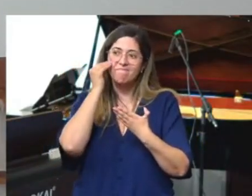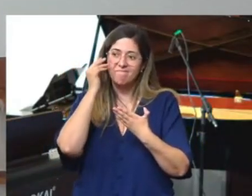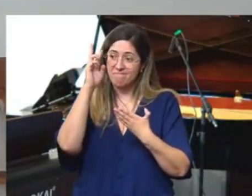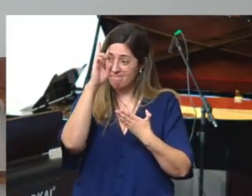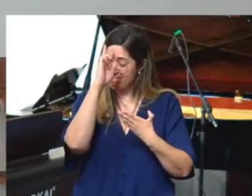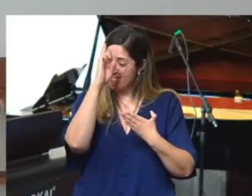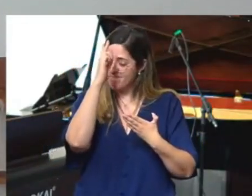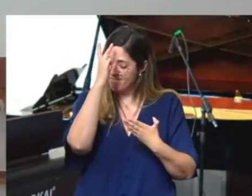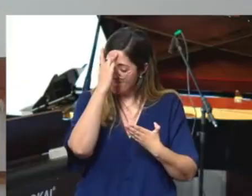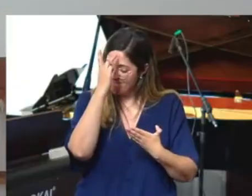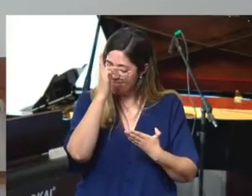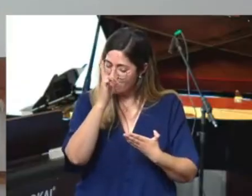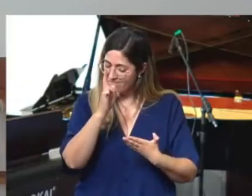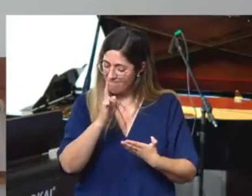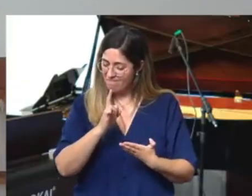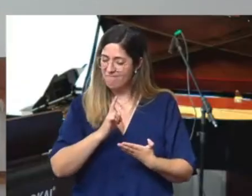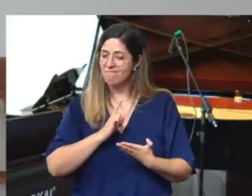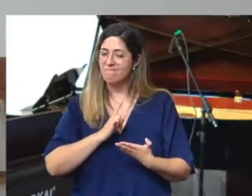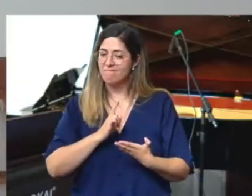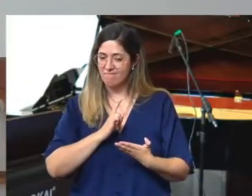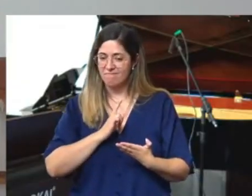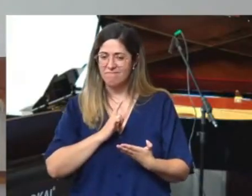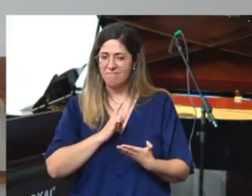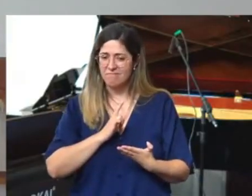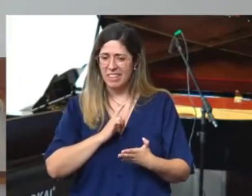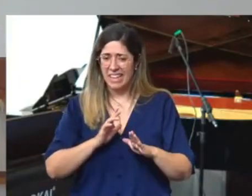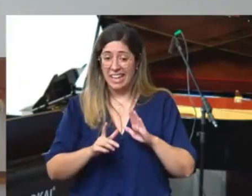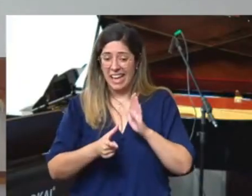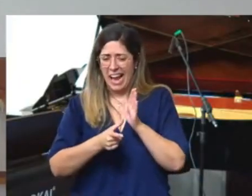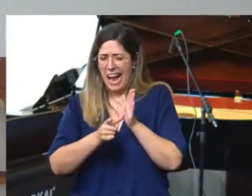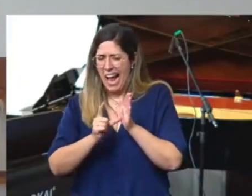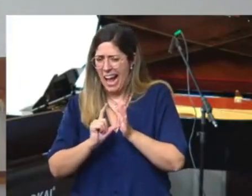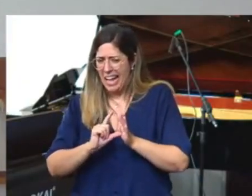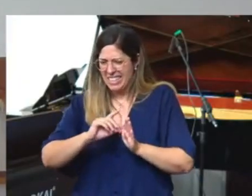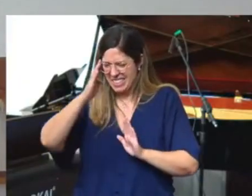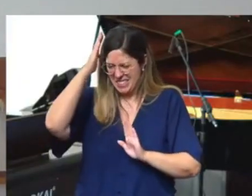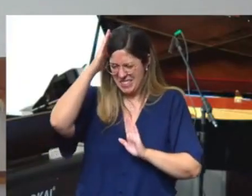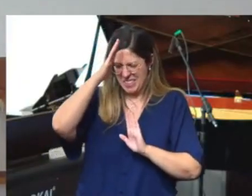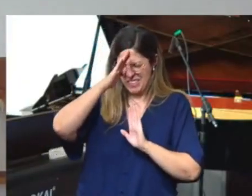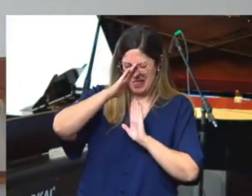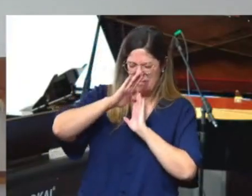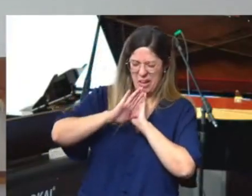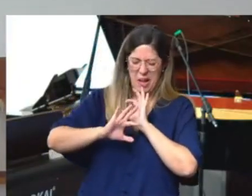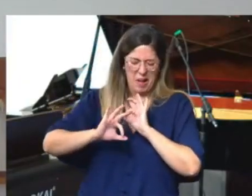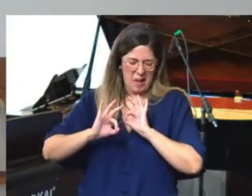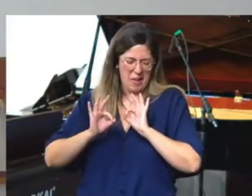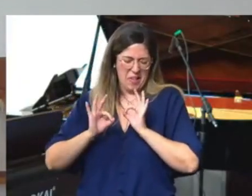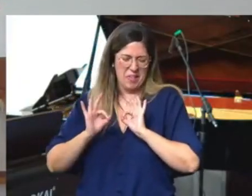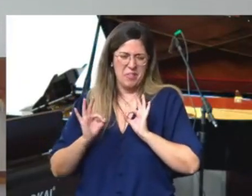que pessoas com procedimentos nefastos, reprováveis,